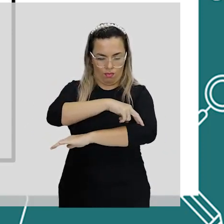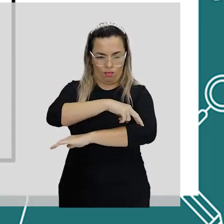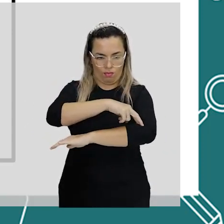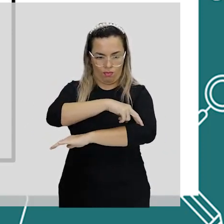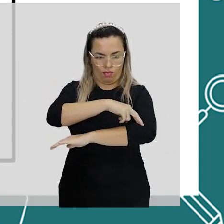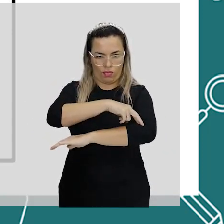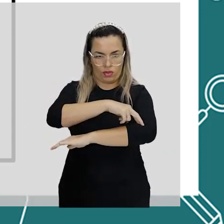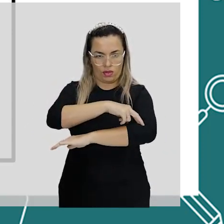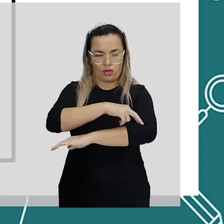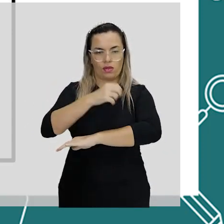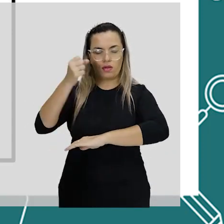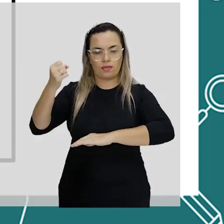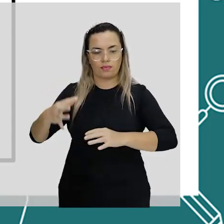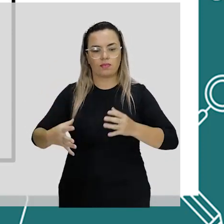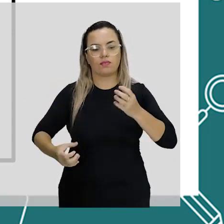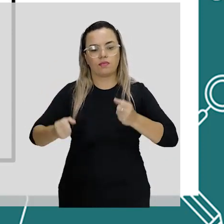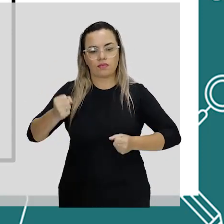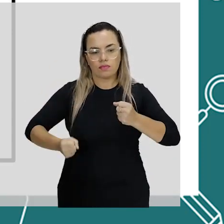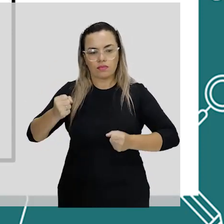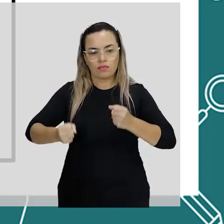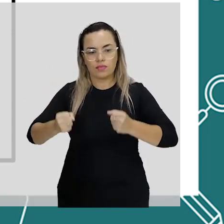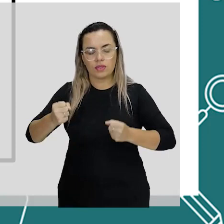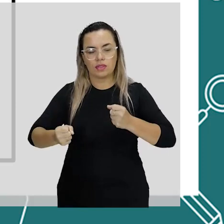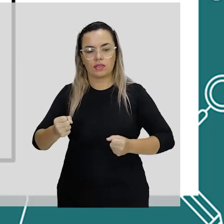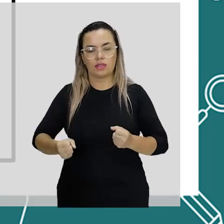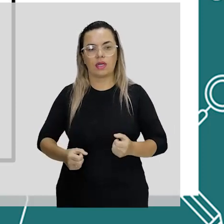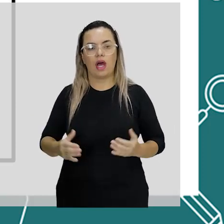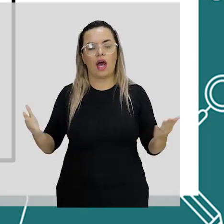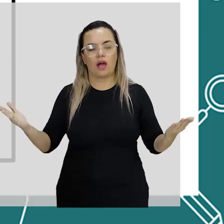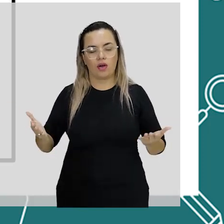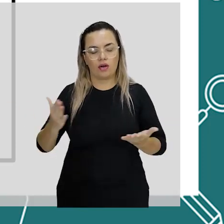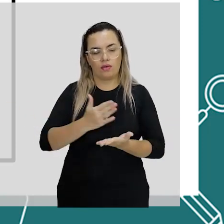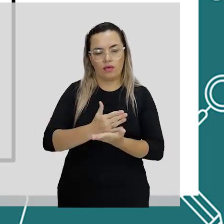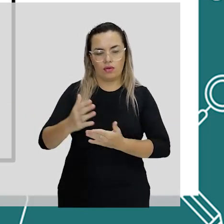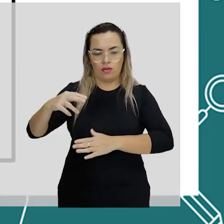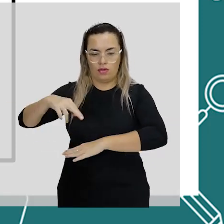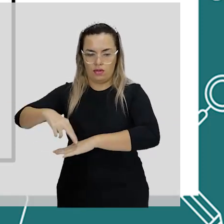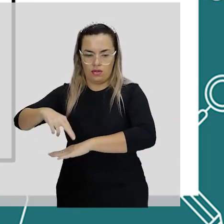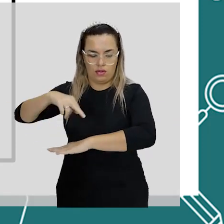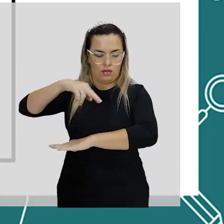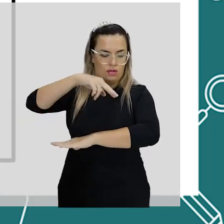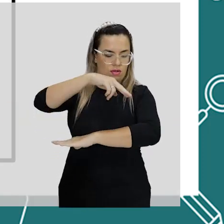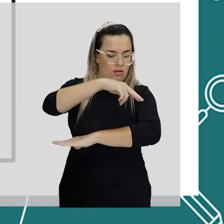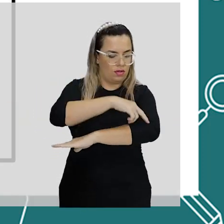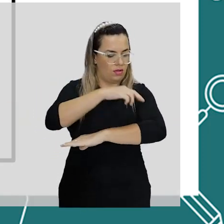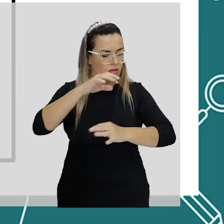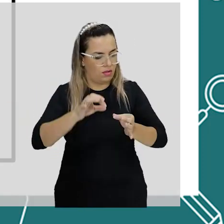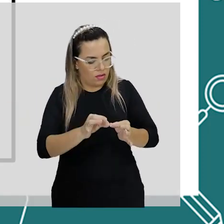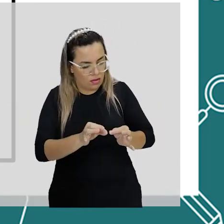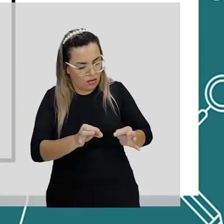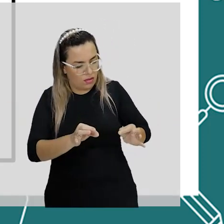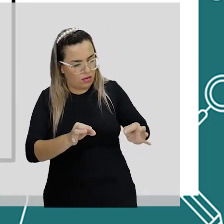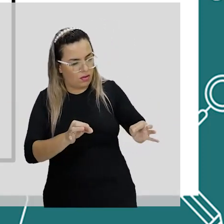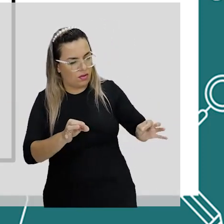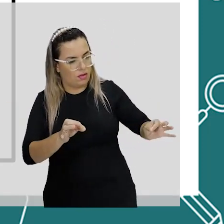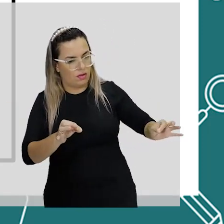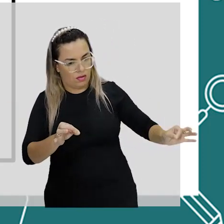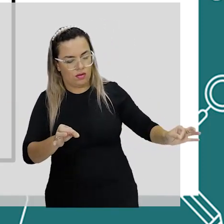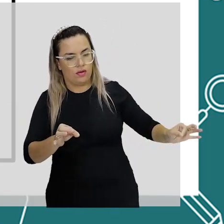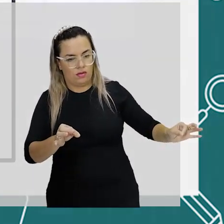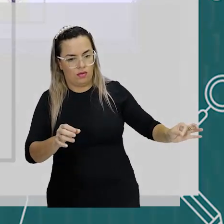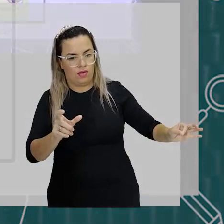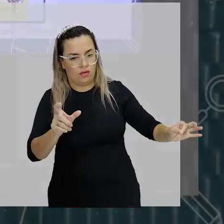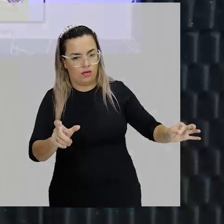das corridas, vamos agora entrar no mundo dos saltos. Tem o salto em distância, que é o quê? O atleta